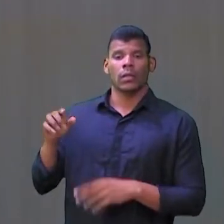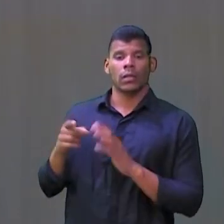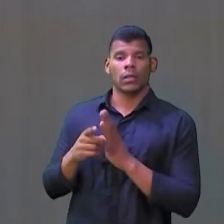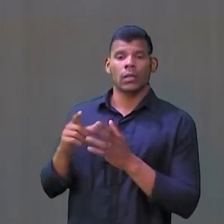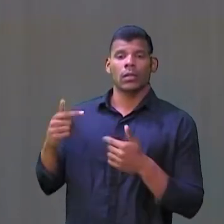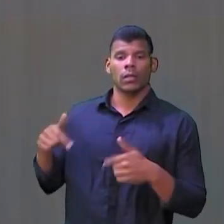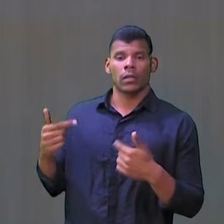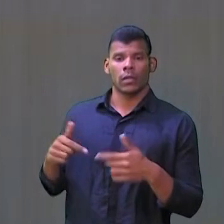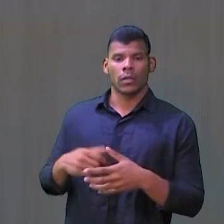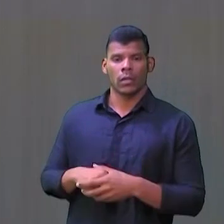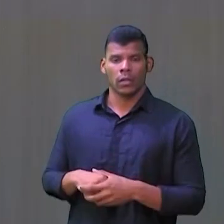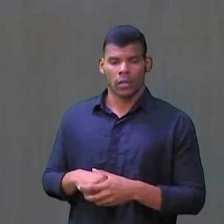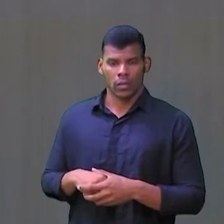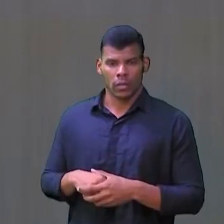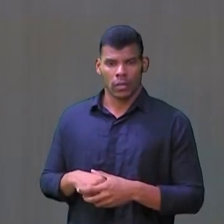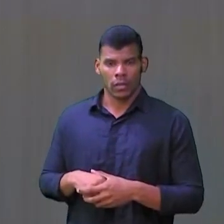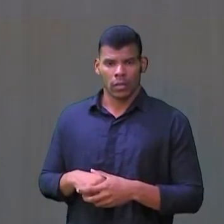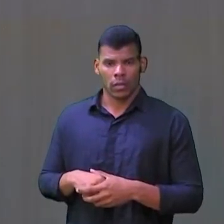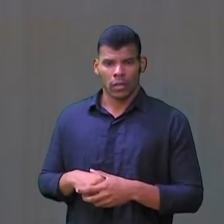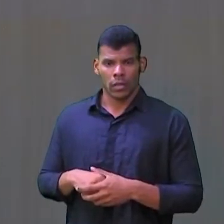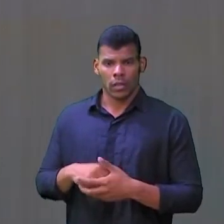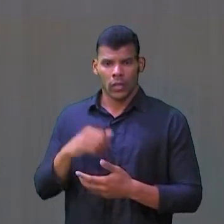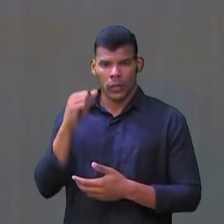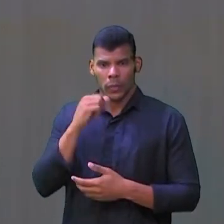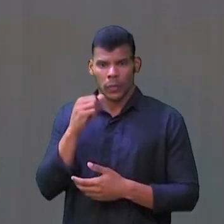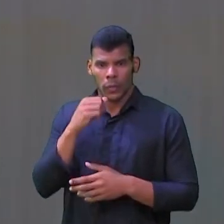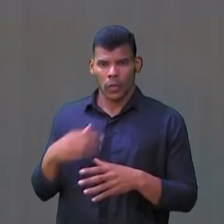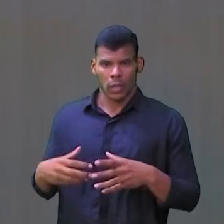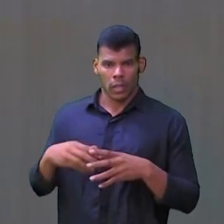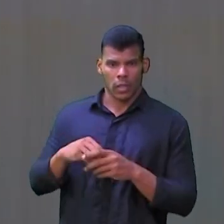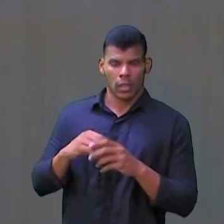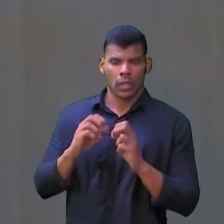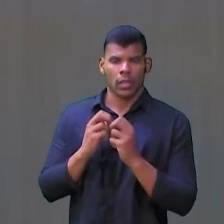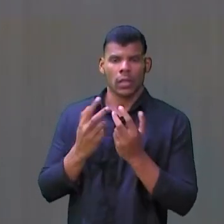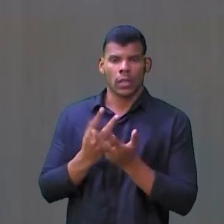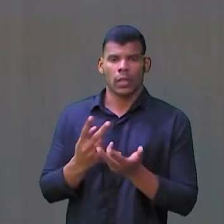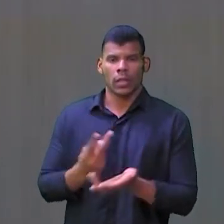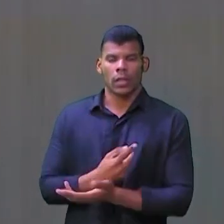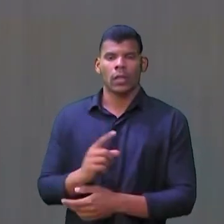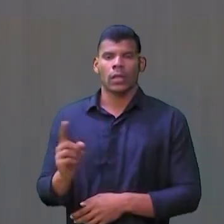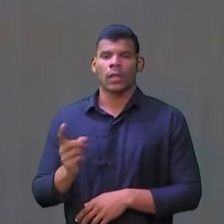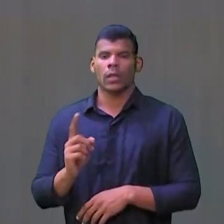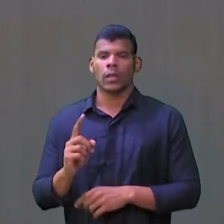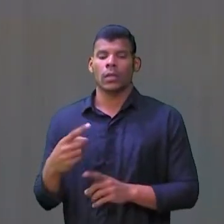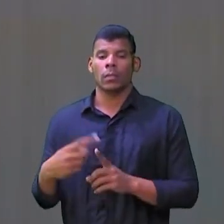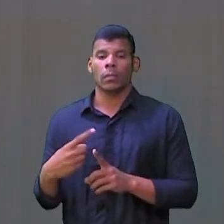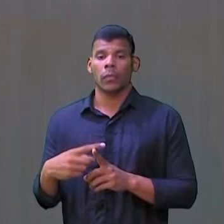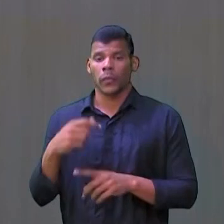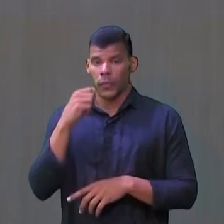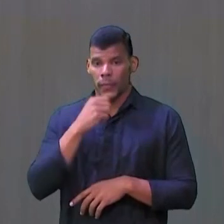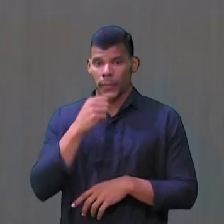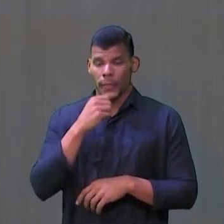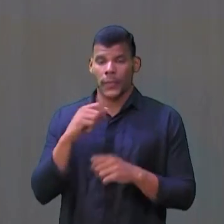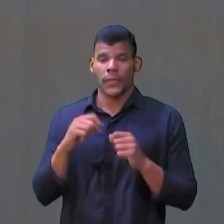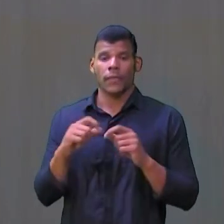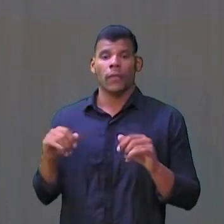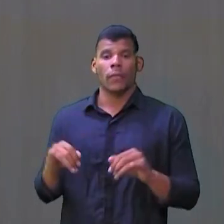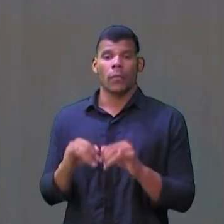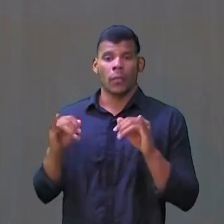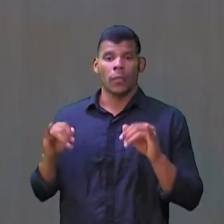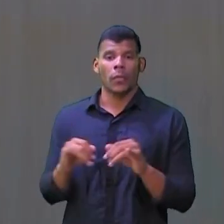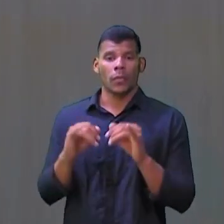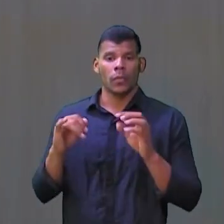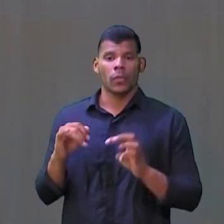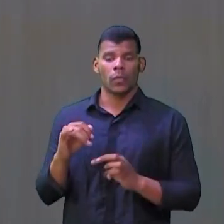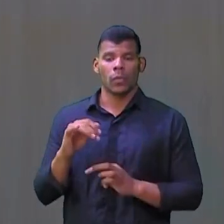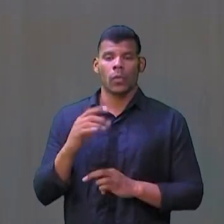não. Que esse negócio de mulher nas câmaras, isso não é para acontecer, não, que as mulheres fazem besteiras. Eu